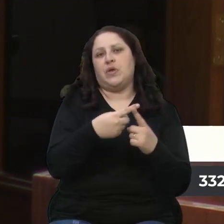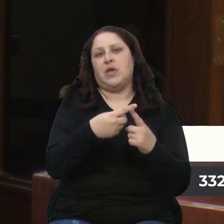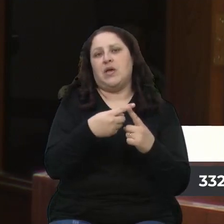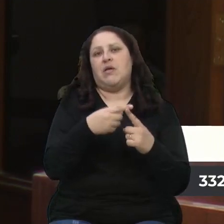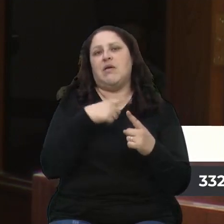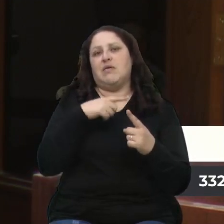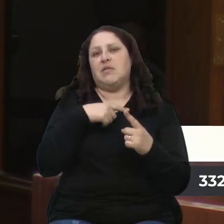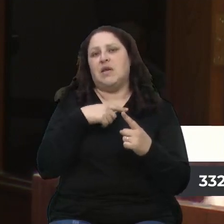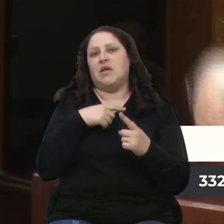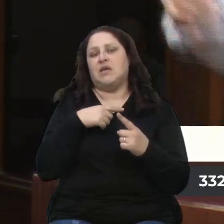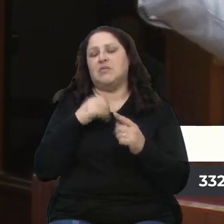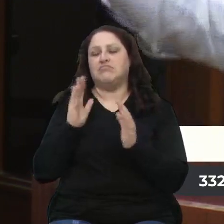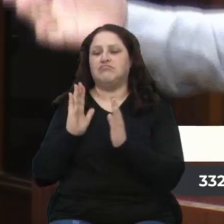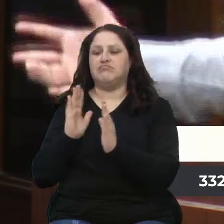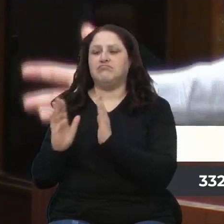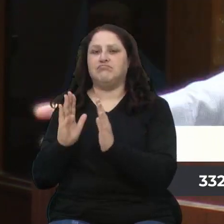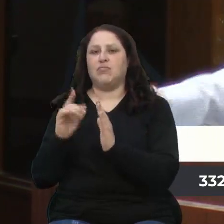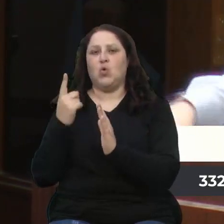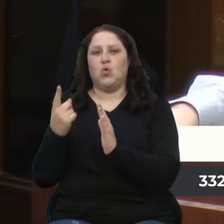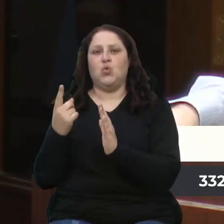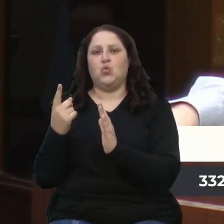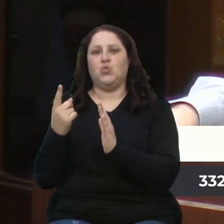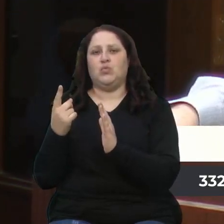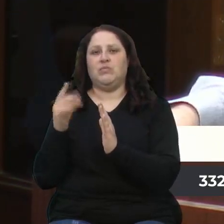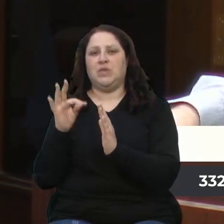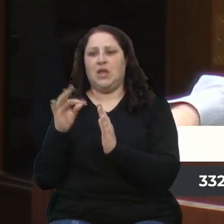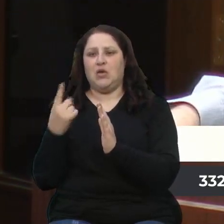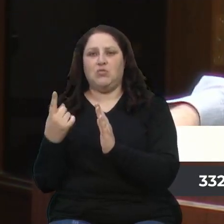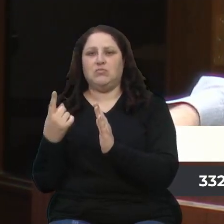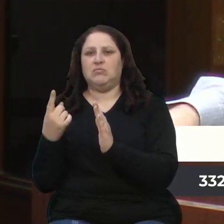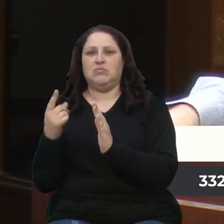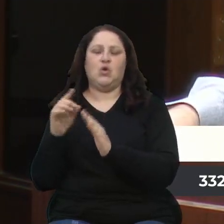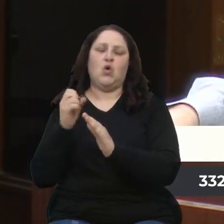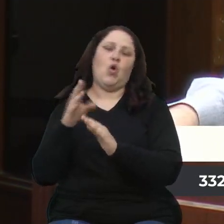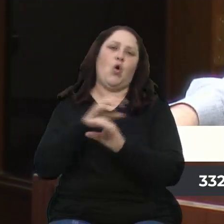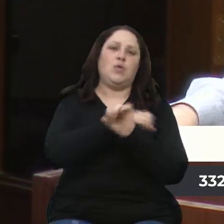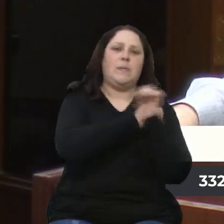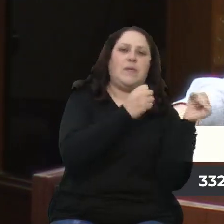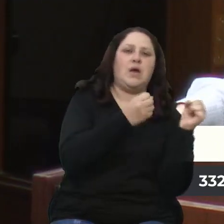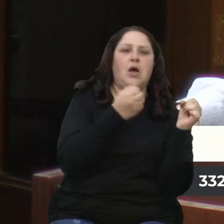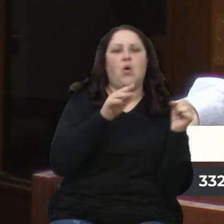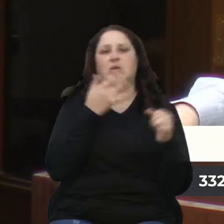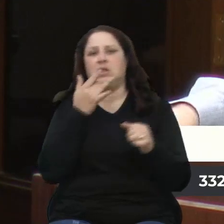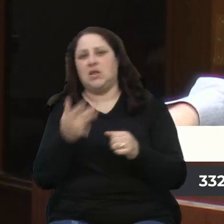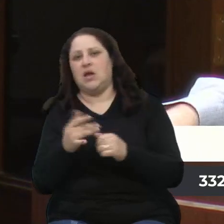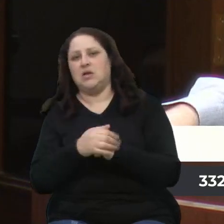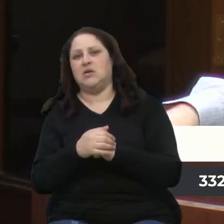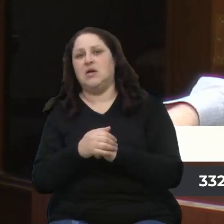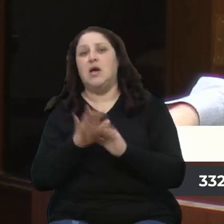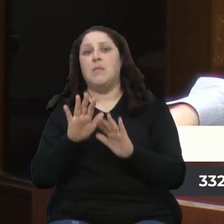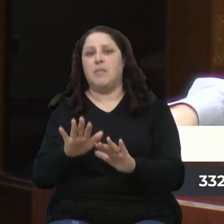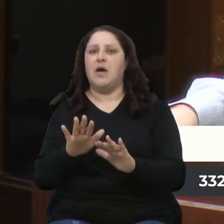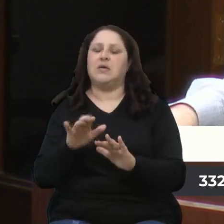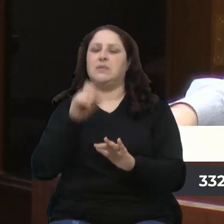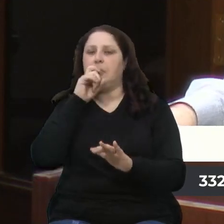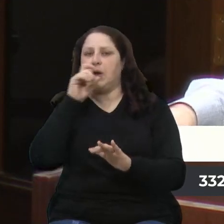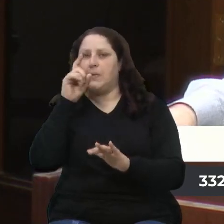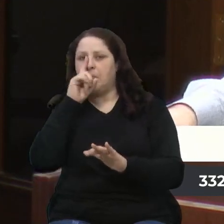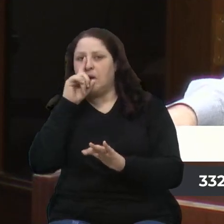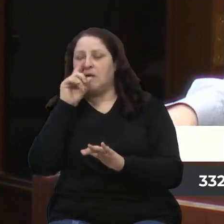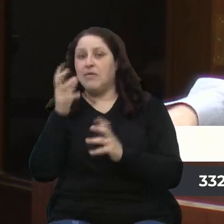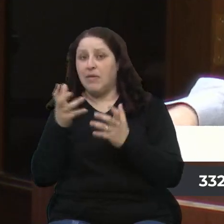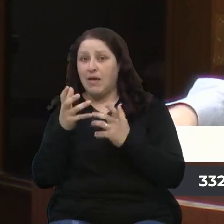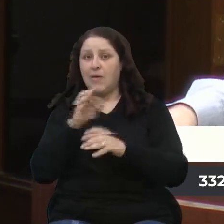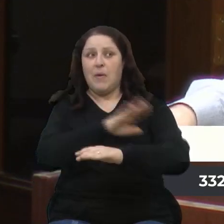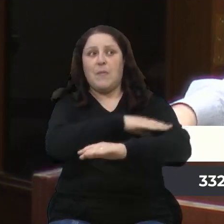na obrigatoriedade. E muitos pais trabalham e recorrem ao judiciário para ter tempo integral nos 4 e 5